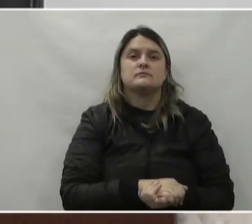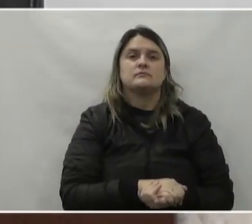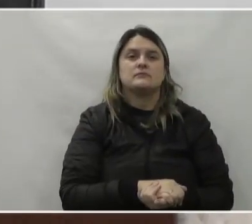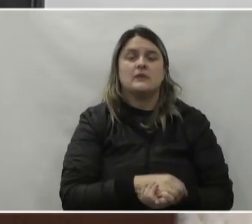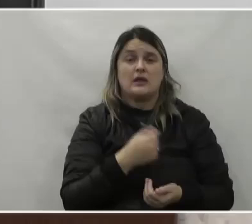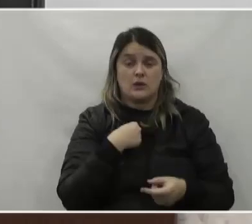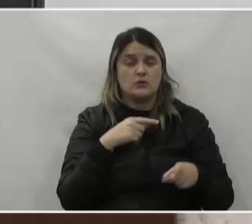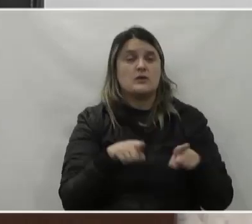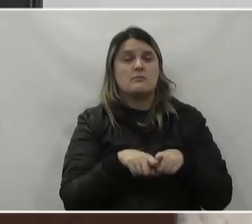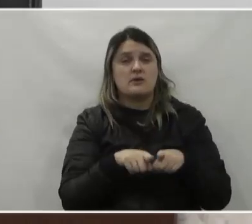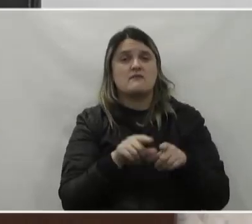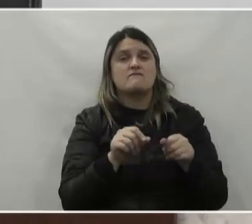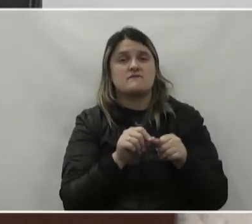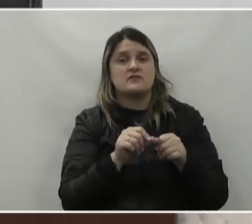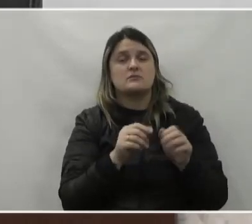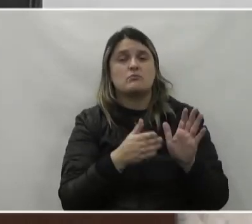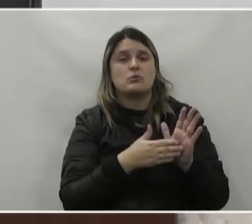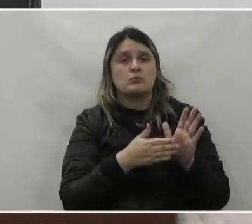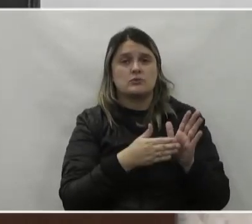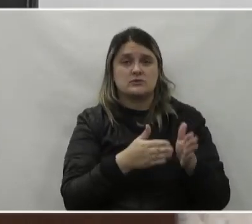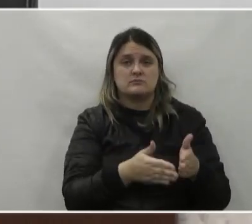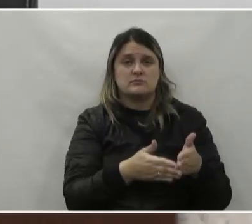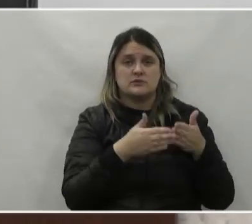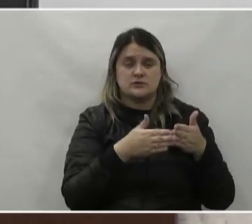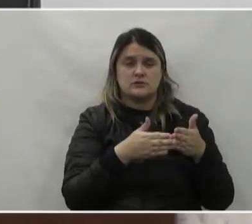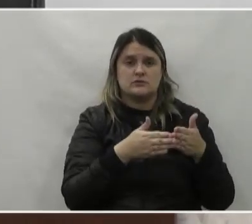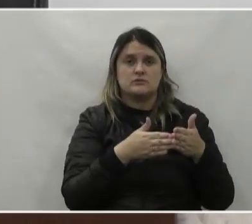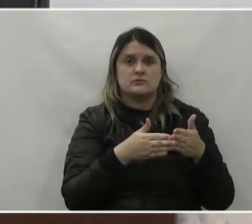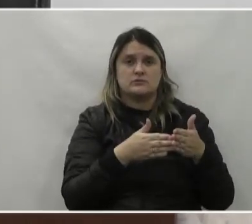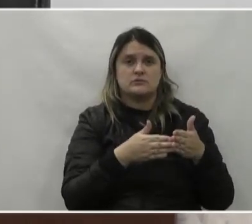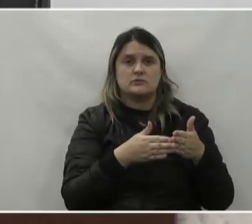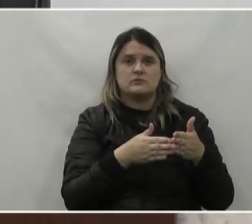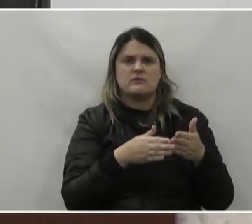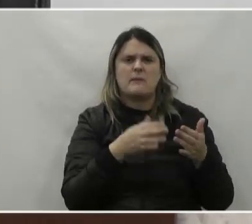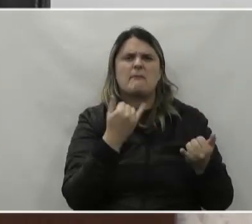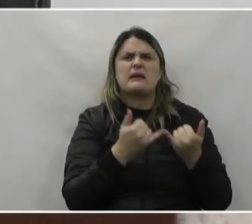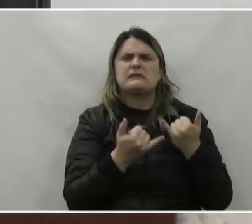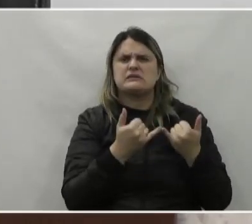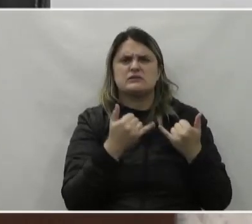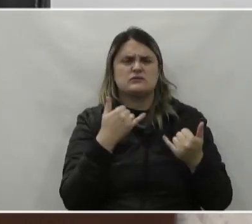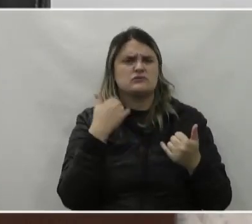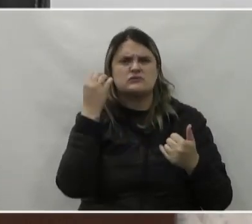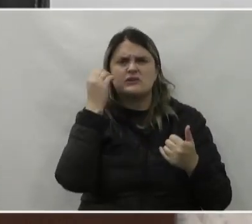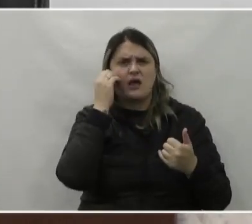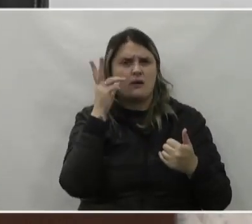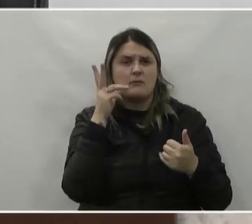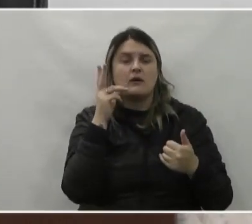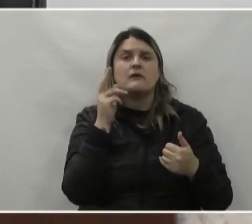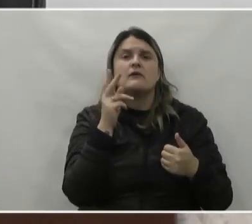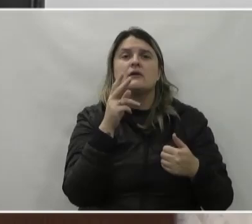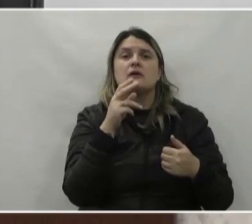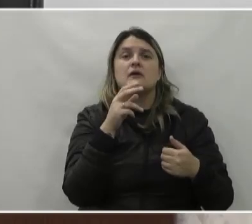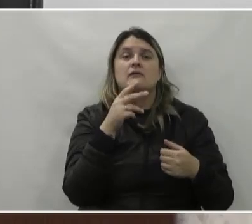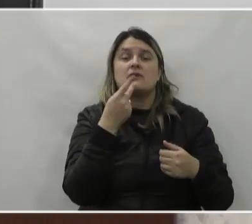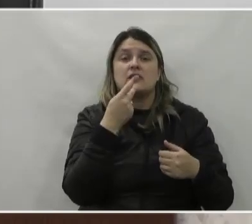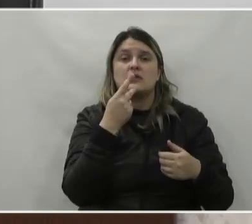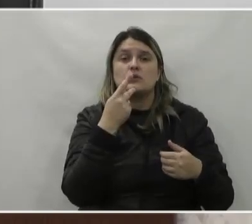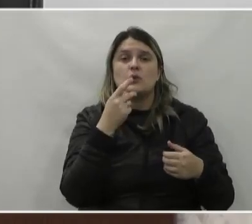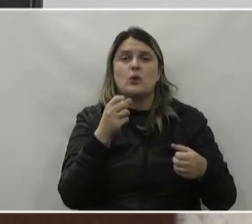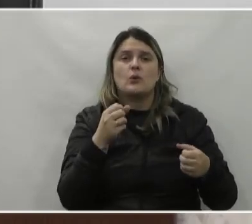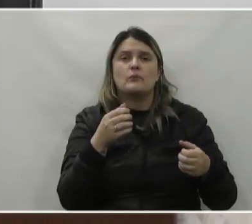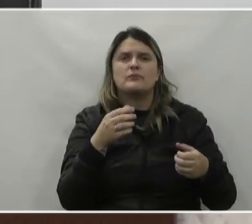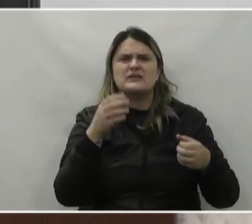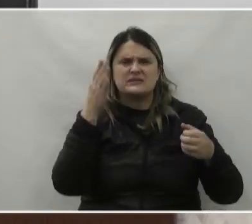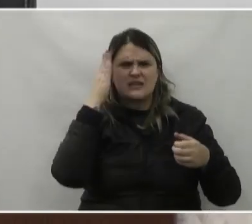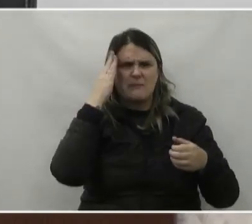eu também entrei com um requerimento, vamos dizer, parecido com esse, não sei se todos lembram, falando a respeito das caçambas, né? Que